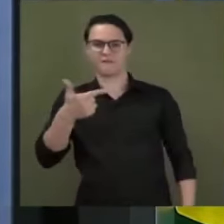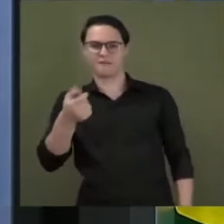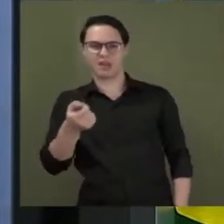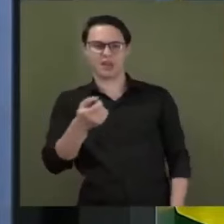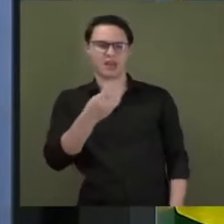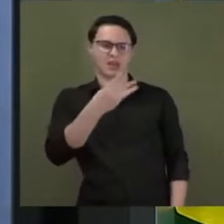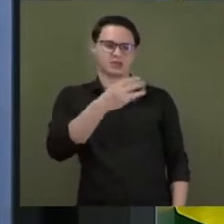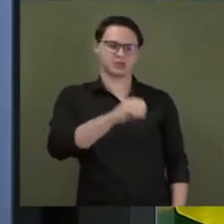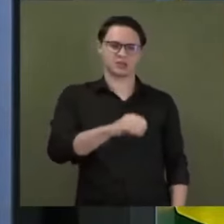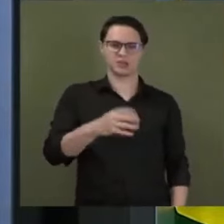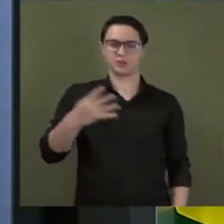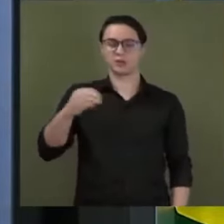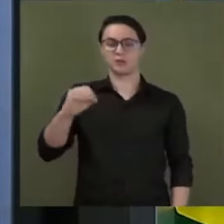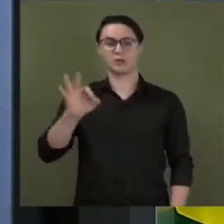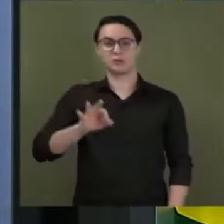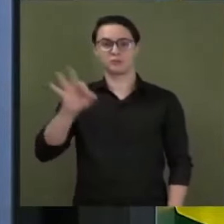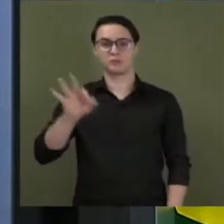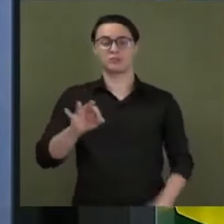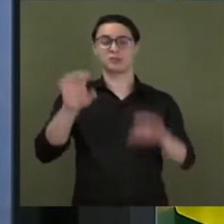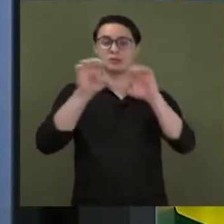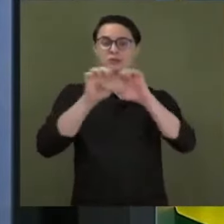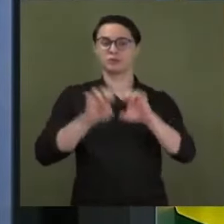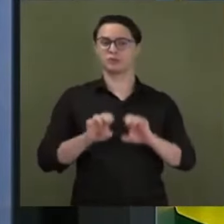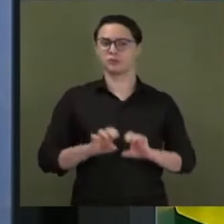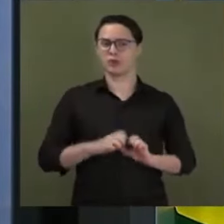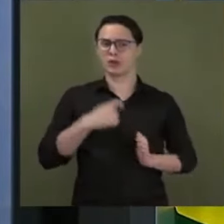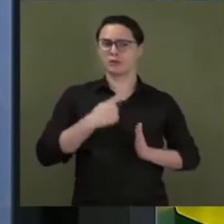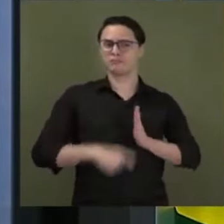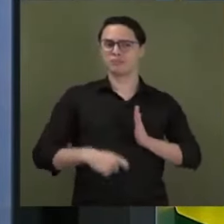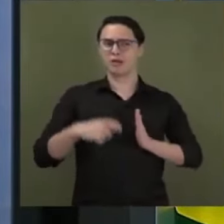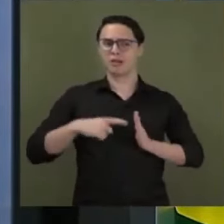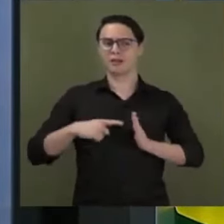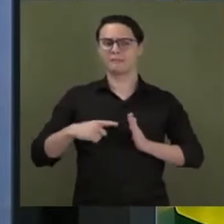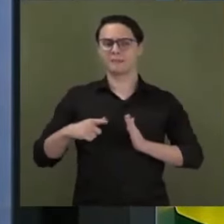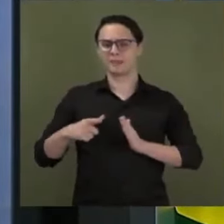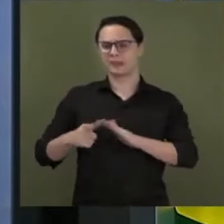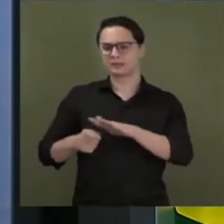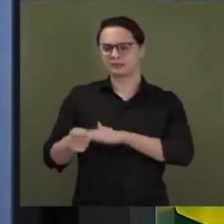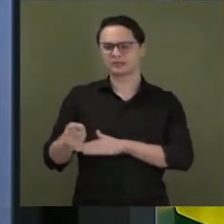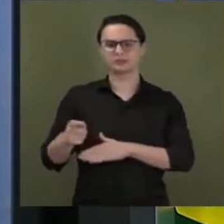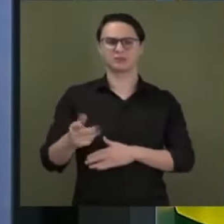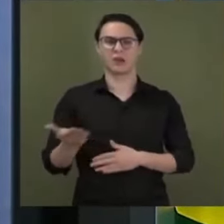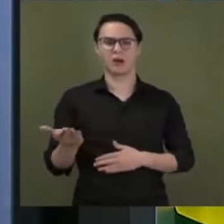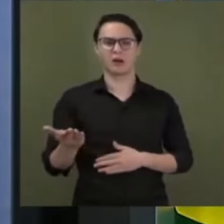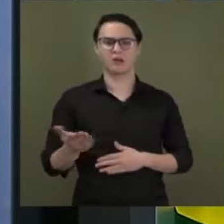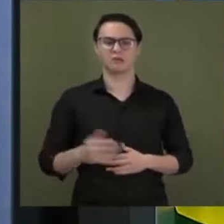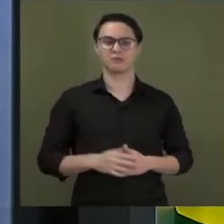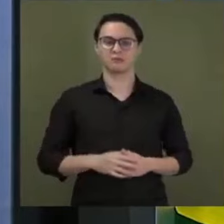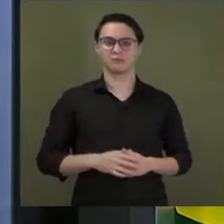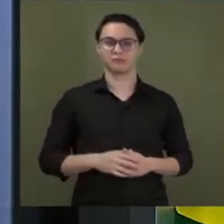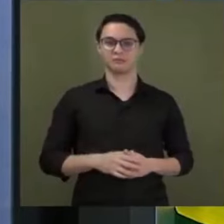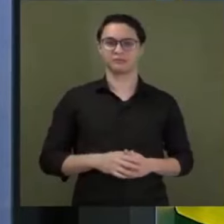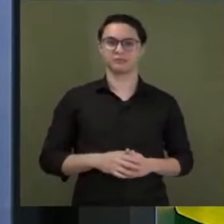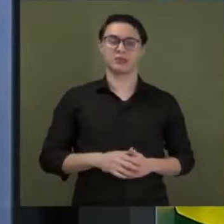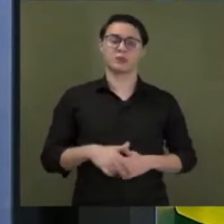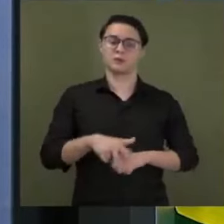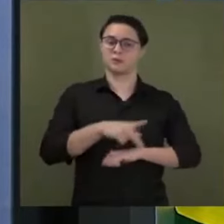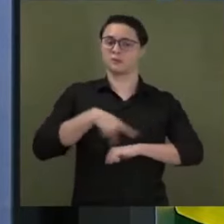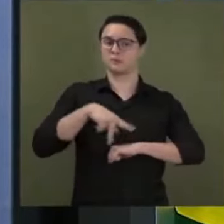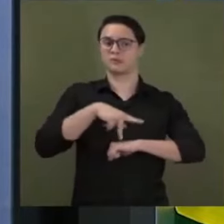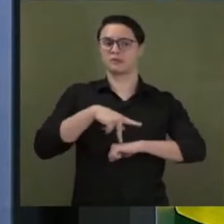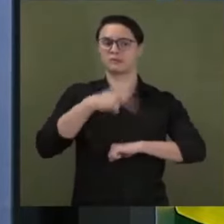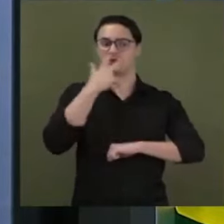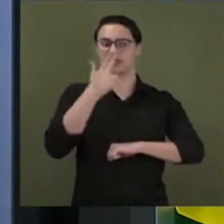então é é a estrutura tributária em vez de desconcentrar renda concentra renda e o país fica no